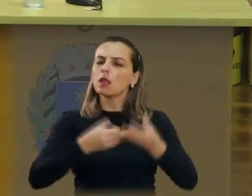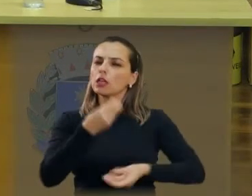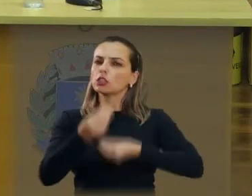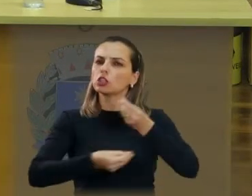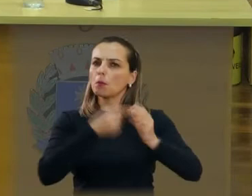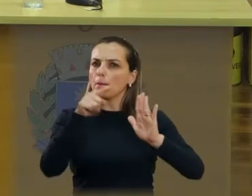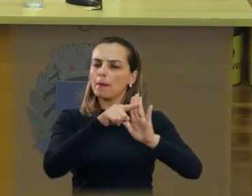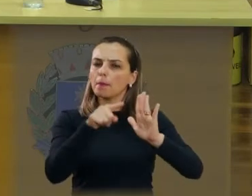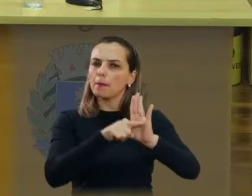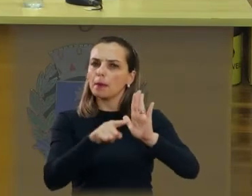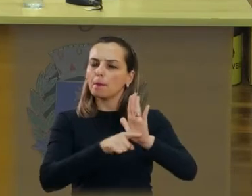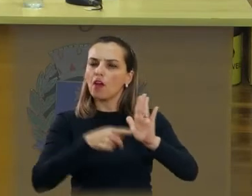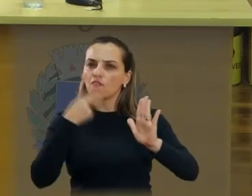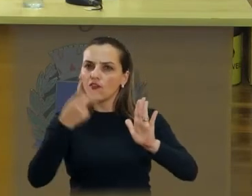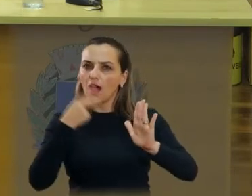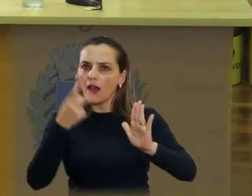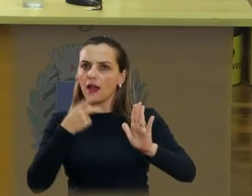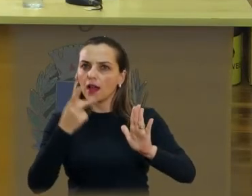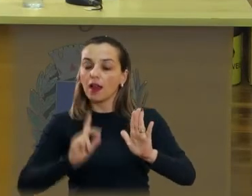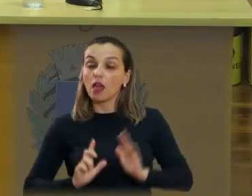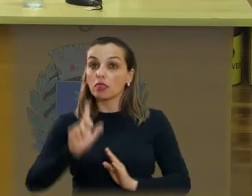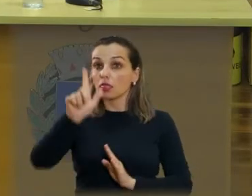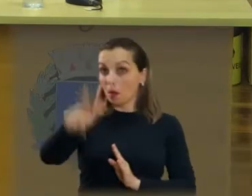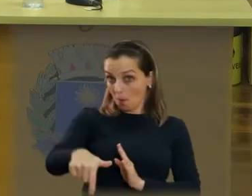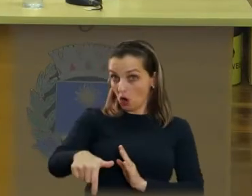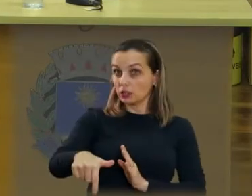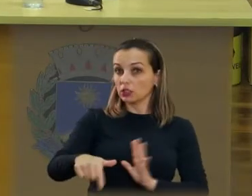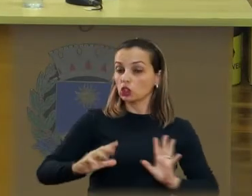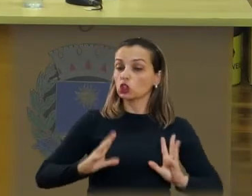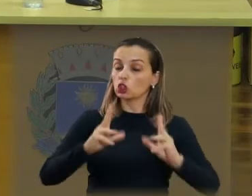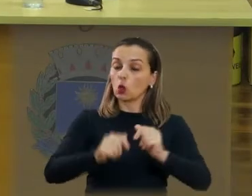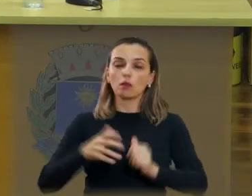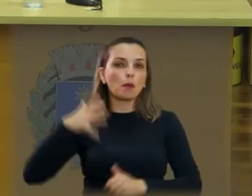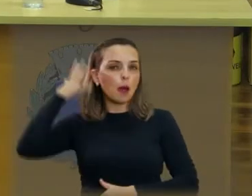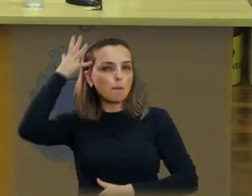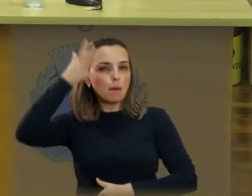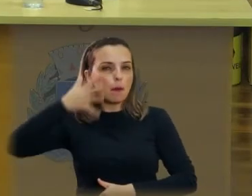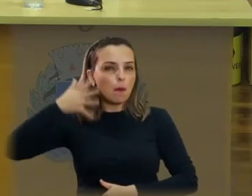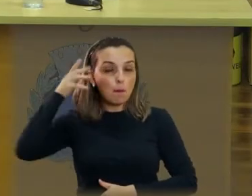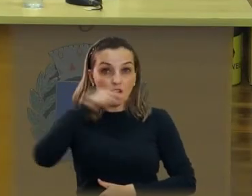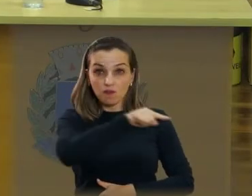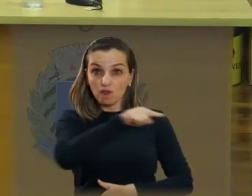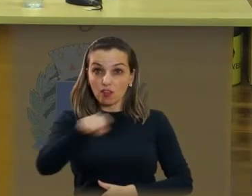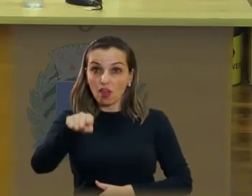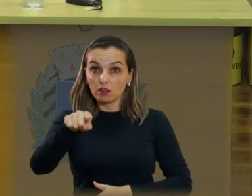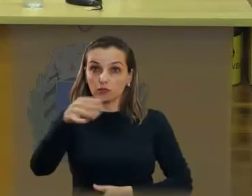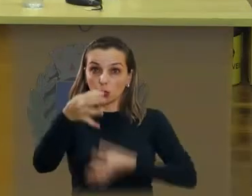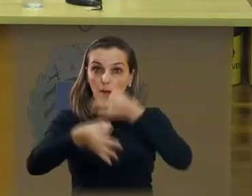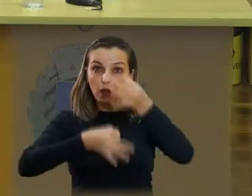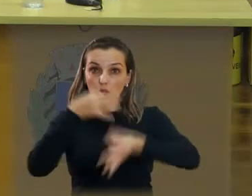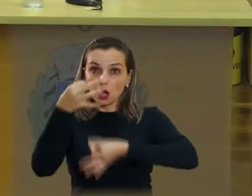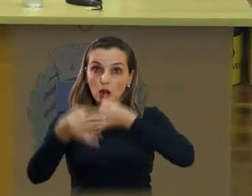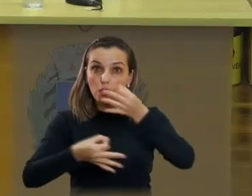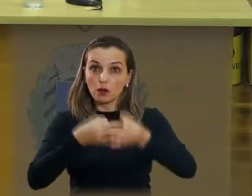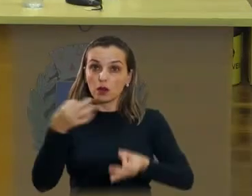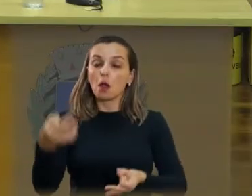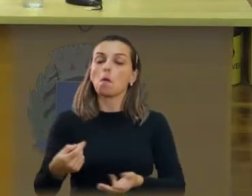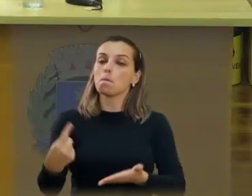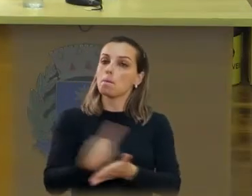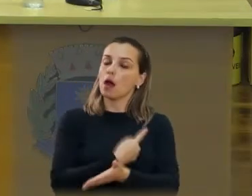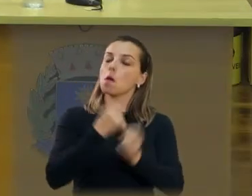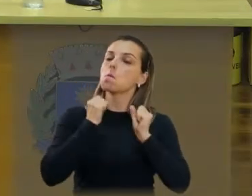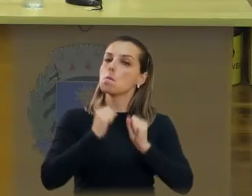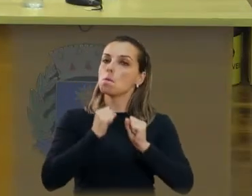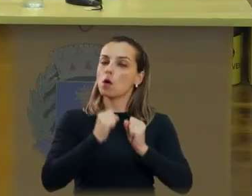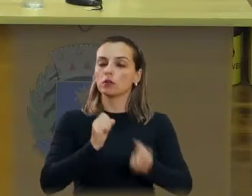possam acompanhar, e logo depois de todas as falas serem feitas, vocês podem participar com as perguntas. Nós vamos iniciar, e daqui a